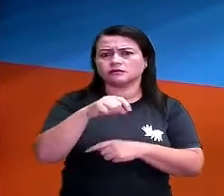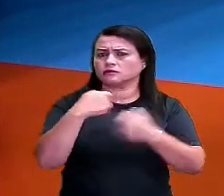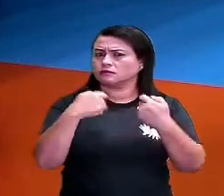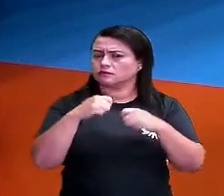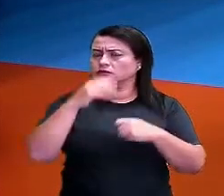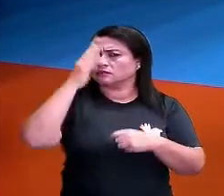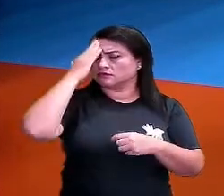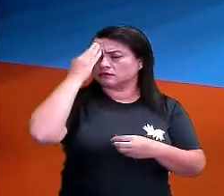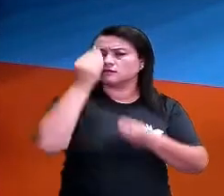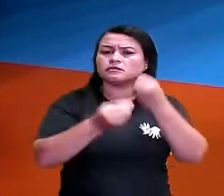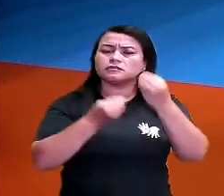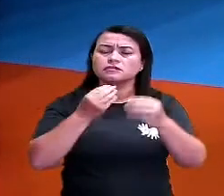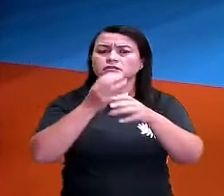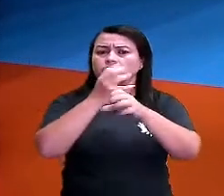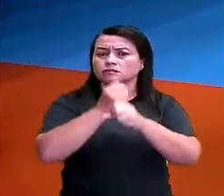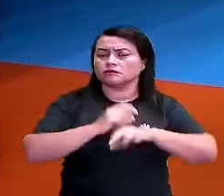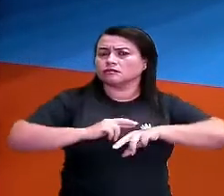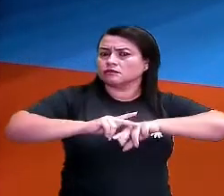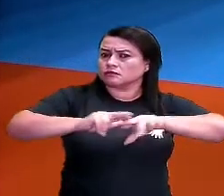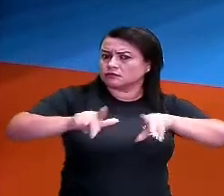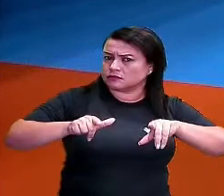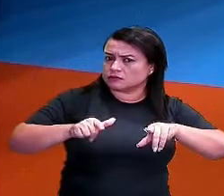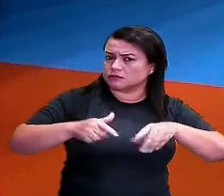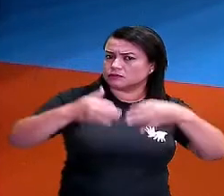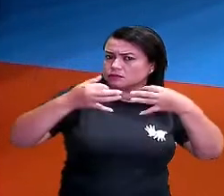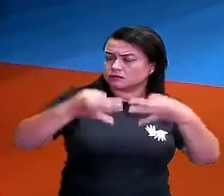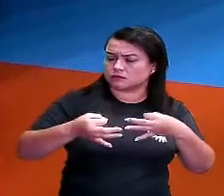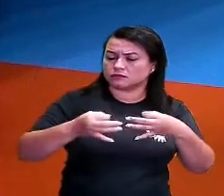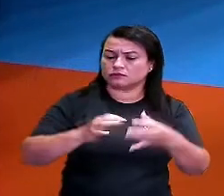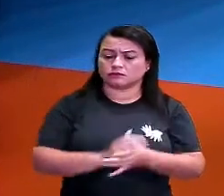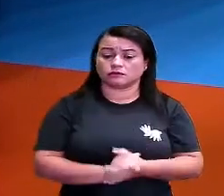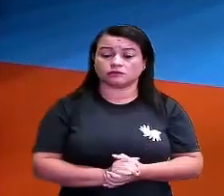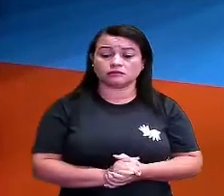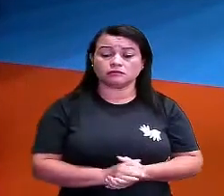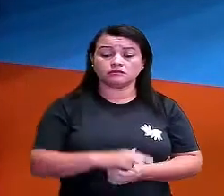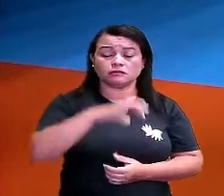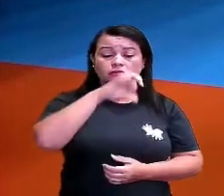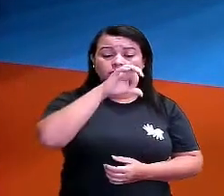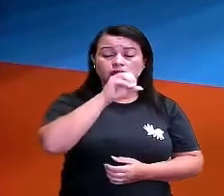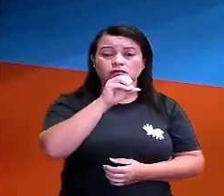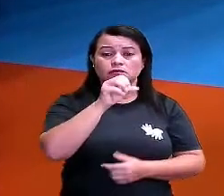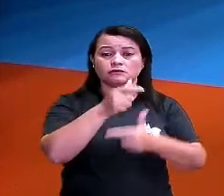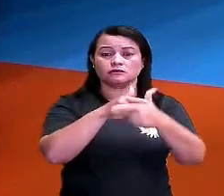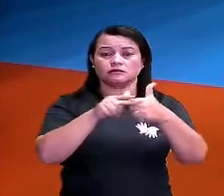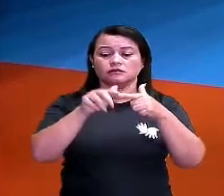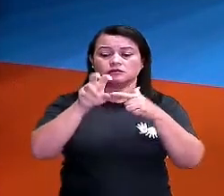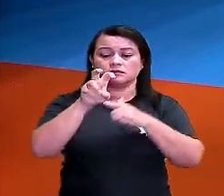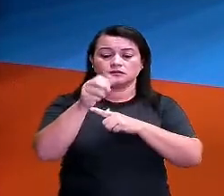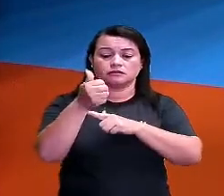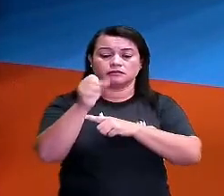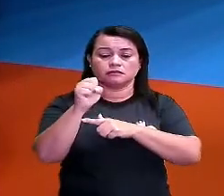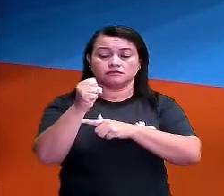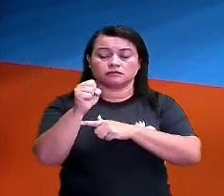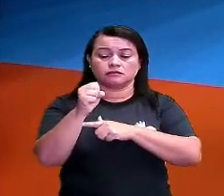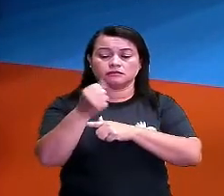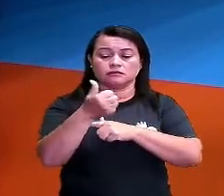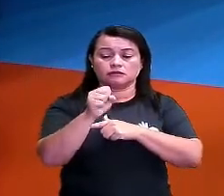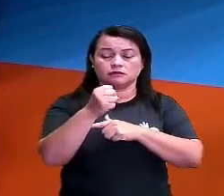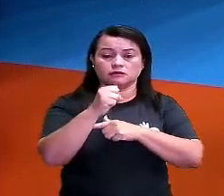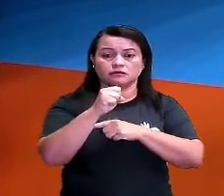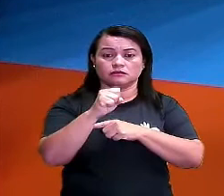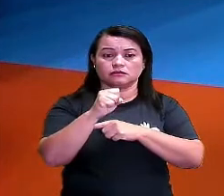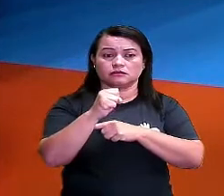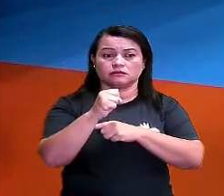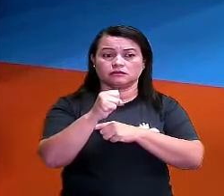a operação de forma que ela dê correta, tá certo? Então, 90 dividido por 5, 18. 18